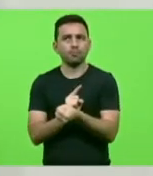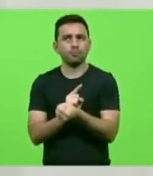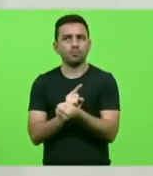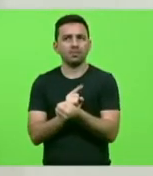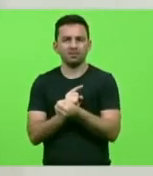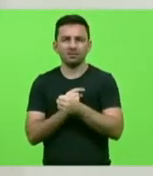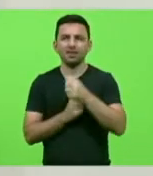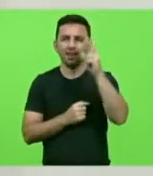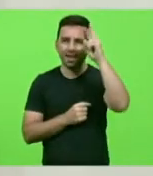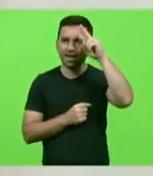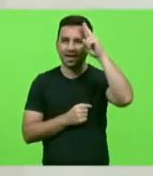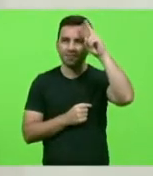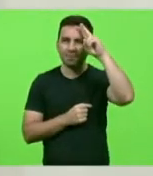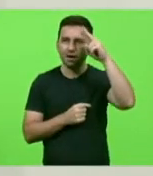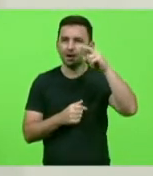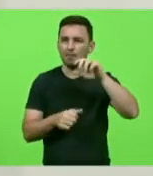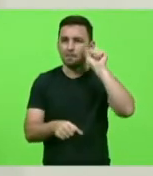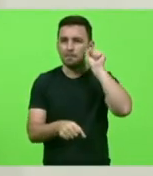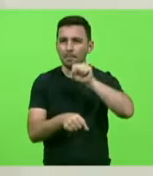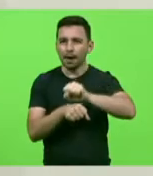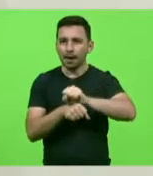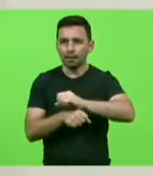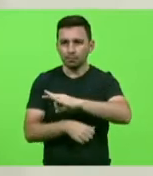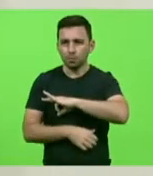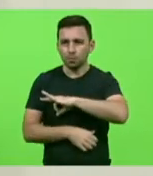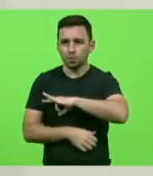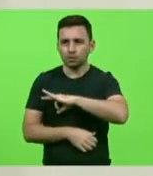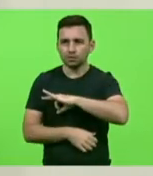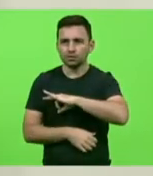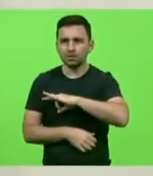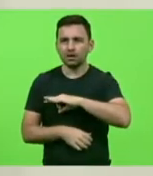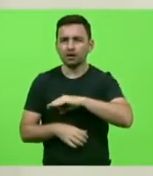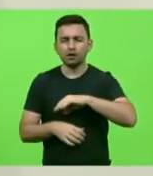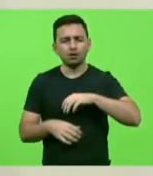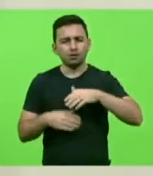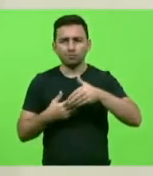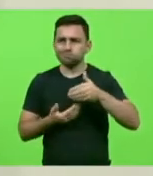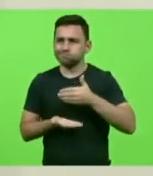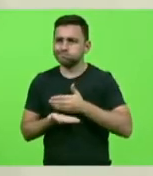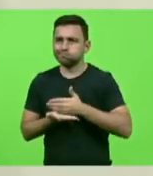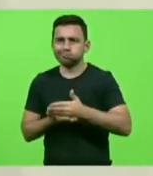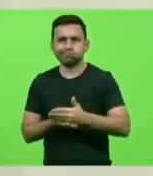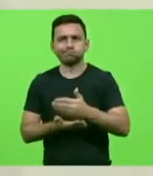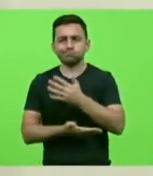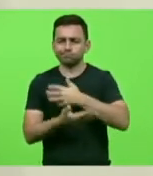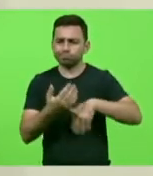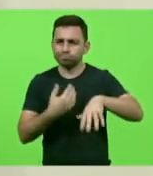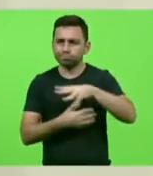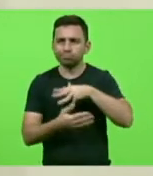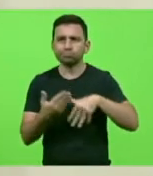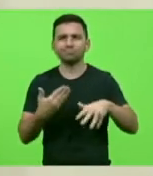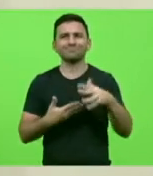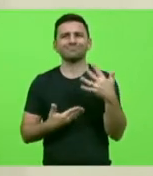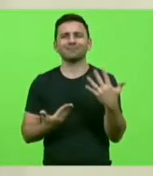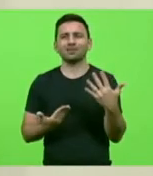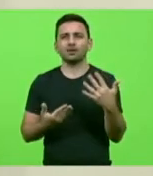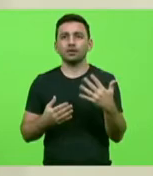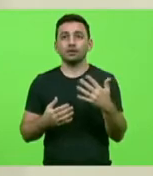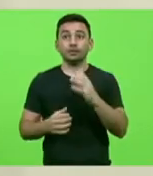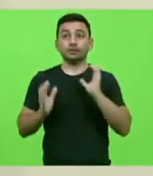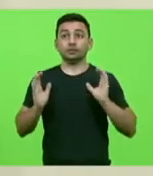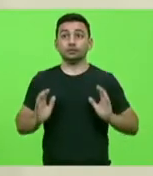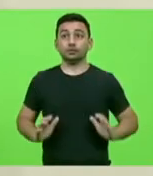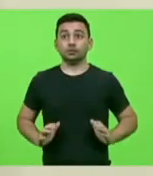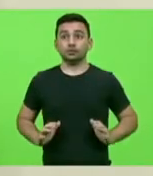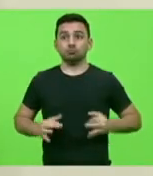aí de paralisação das polícias e o caos que se instaurou. O cidadão que deveria se